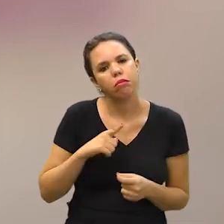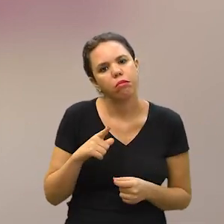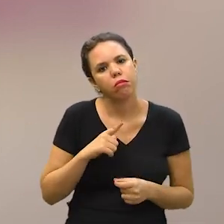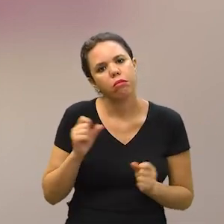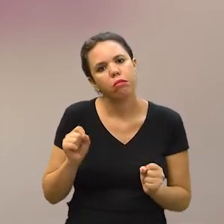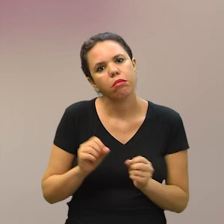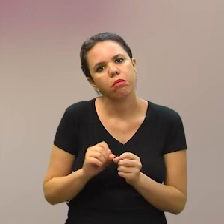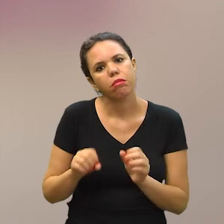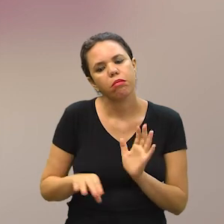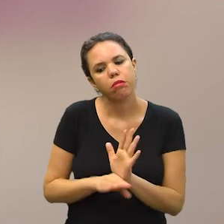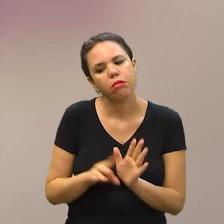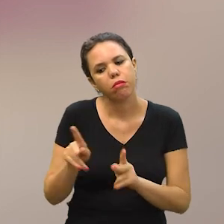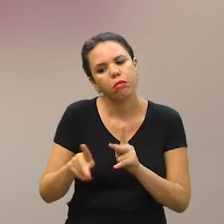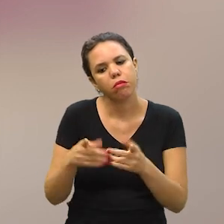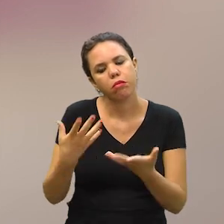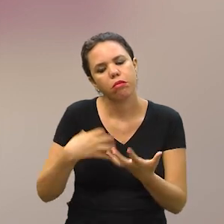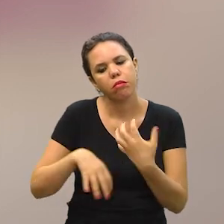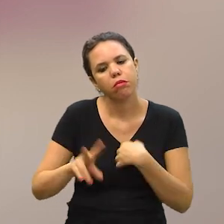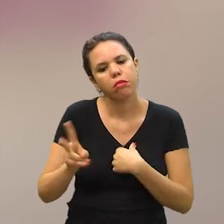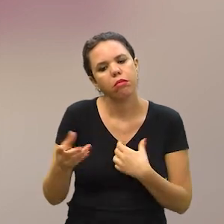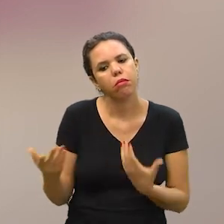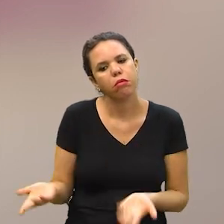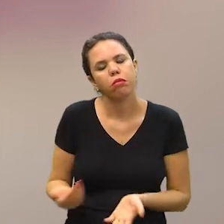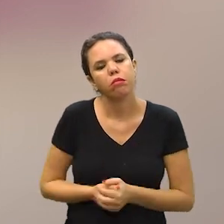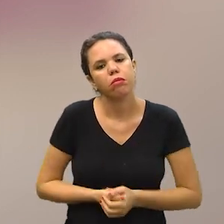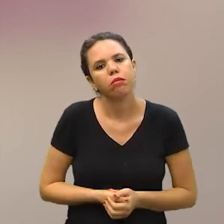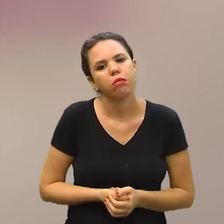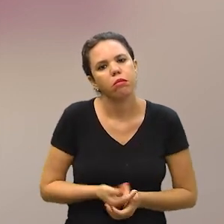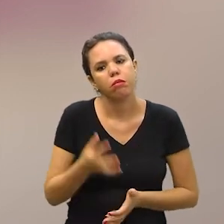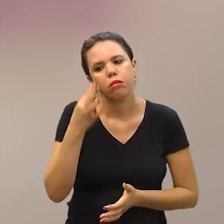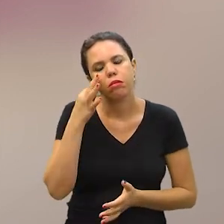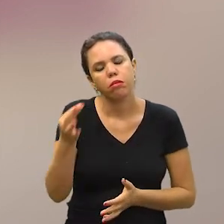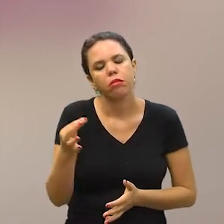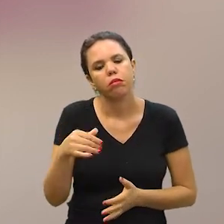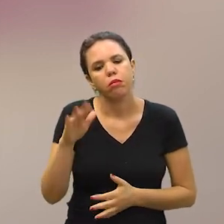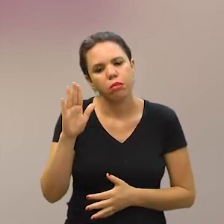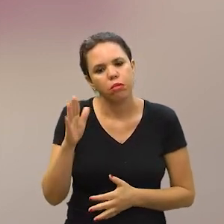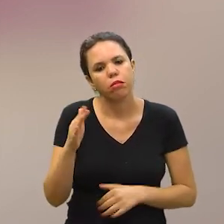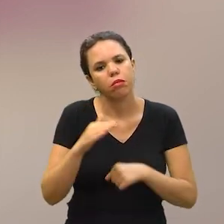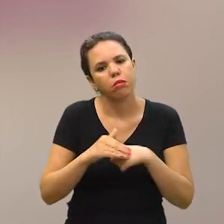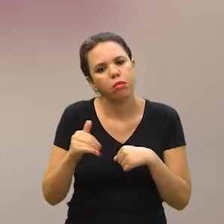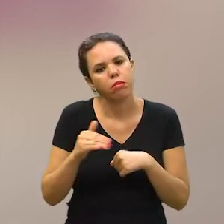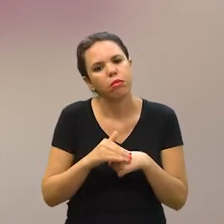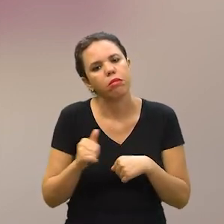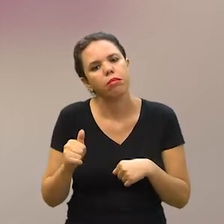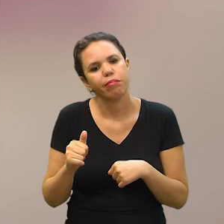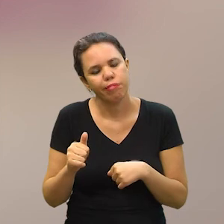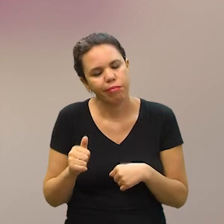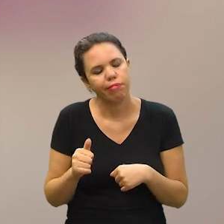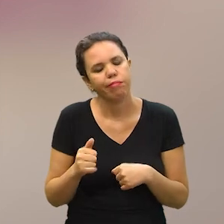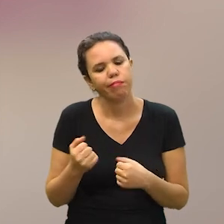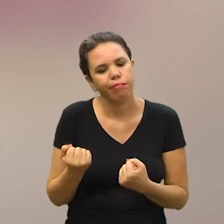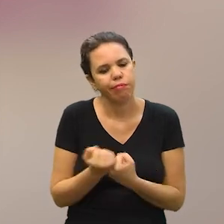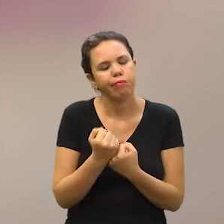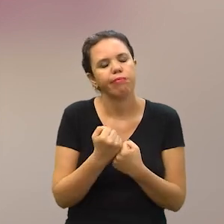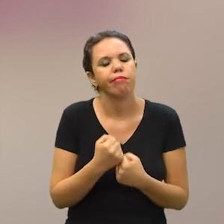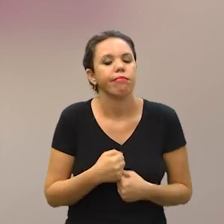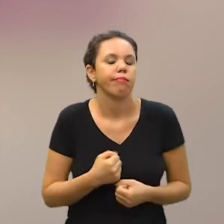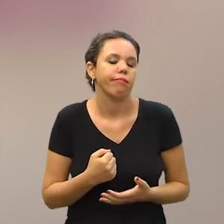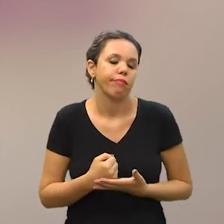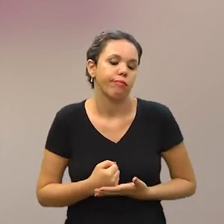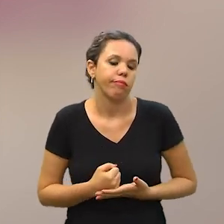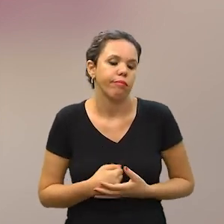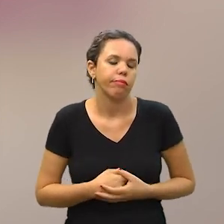o que eu possa fazer por essa pessoa? A empatia de sempre, né? Mas olhar com um pouco mais de carinho mesmo, olhar com esse olhar